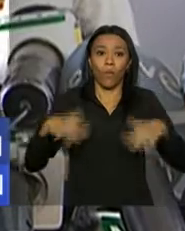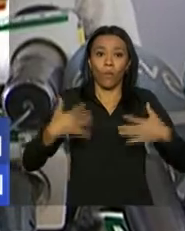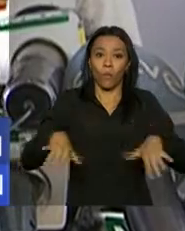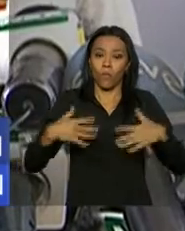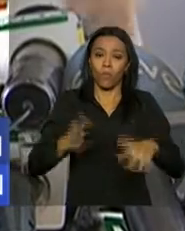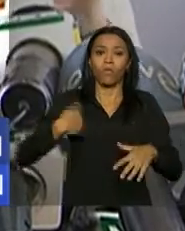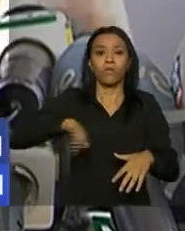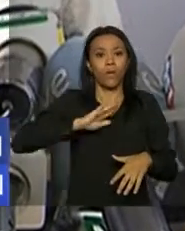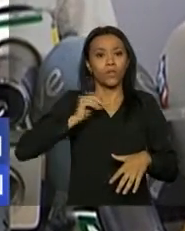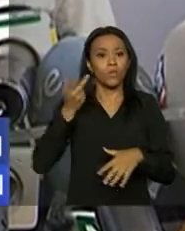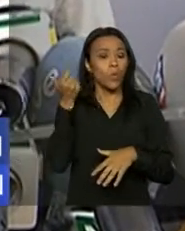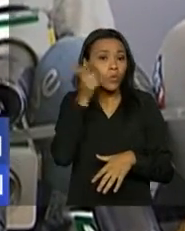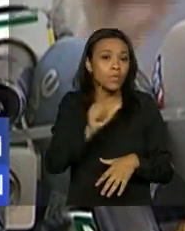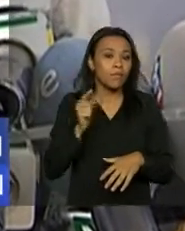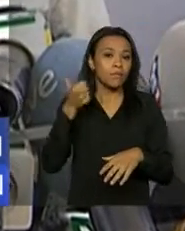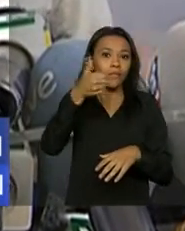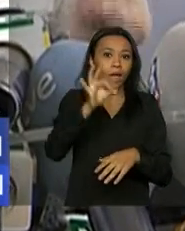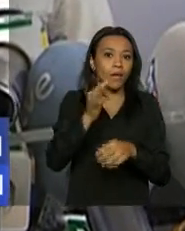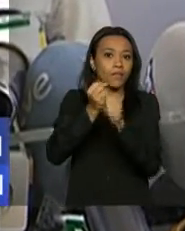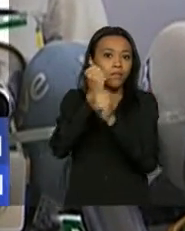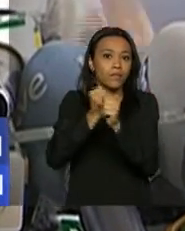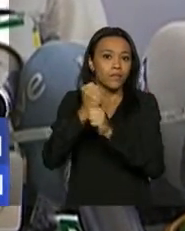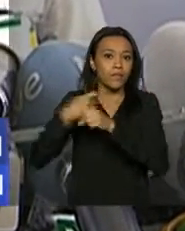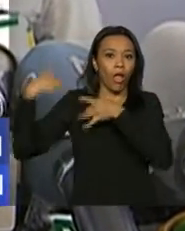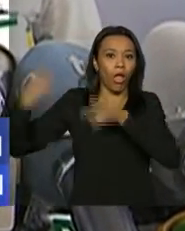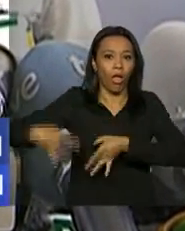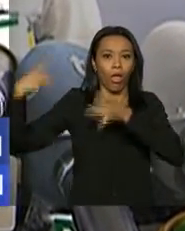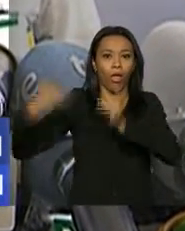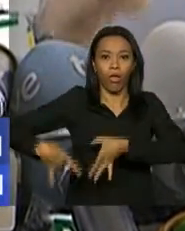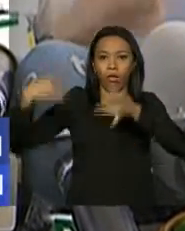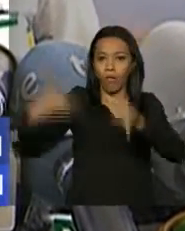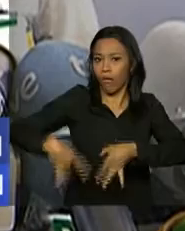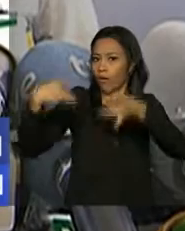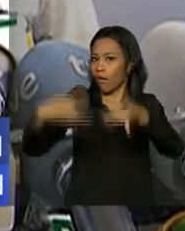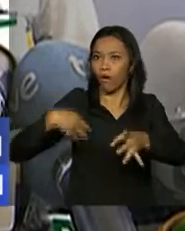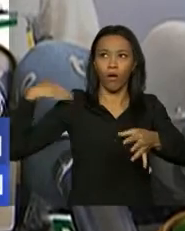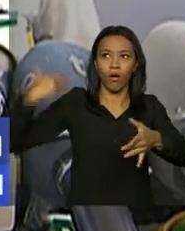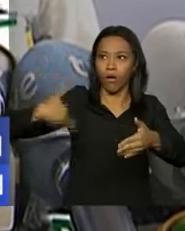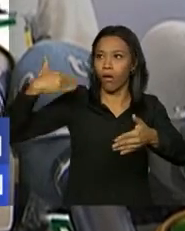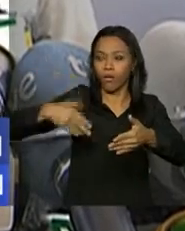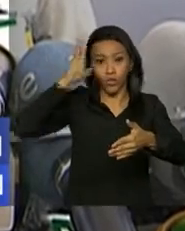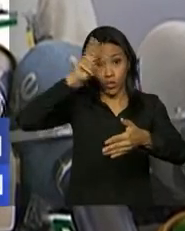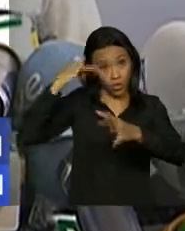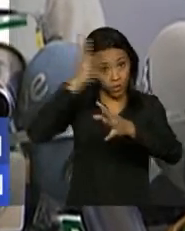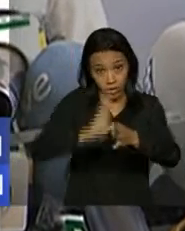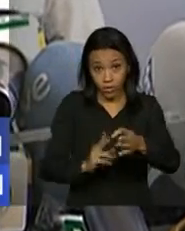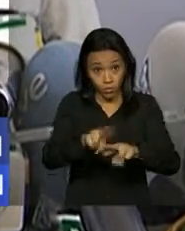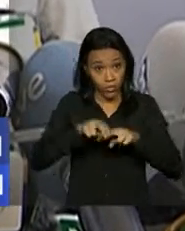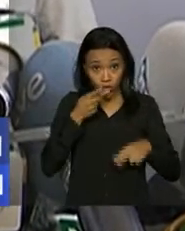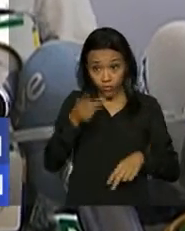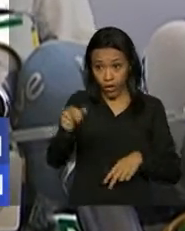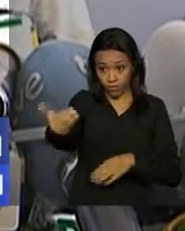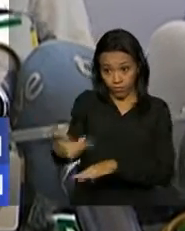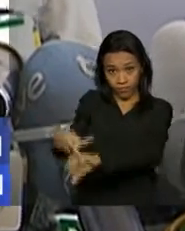correndo atrás de décadas de abandono da questão do saneamento. Por isso é que eu disse, quando o pessoal da CNBB